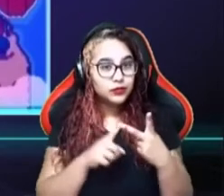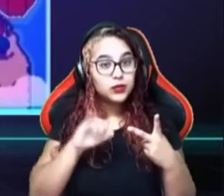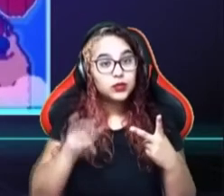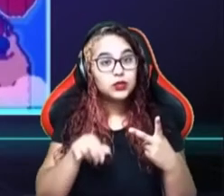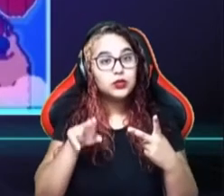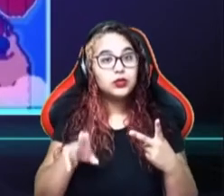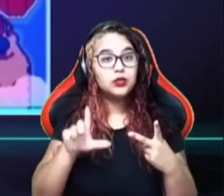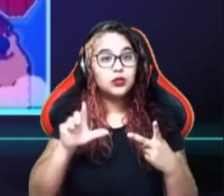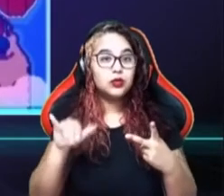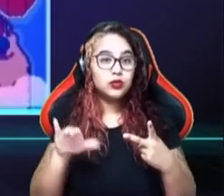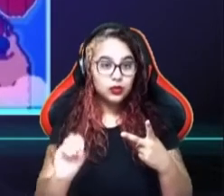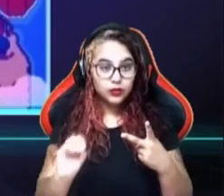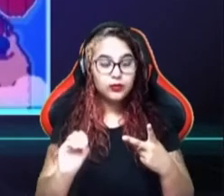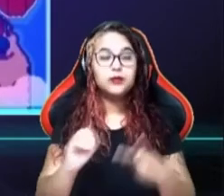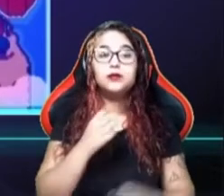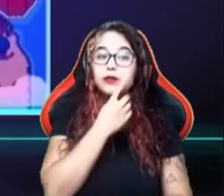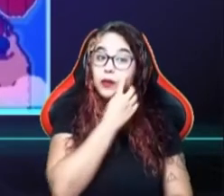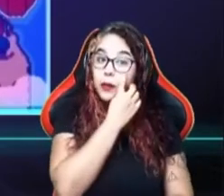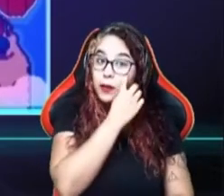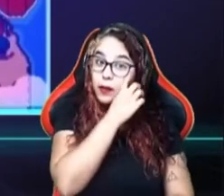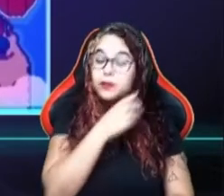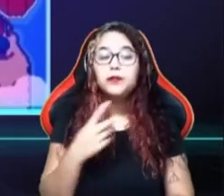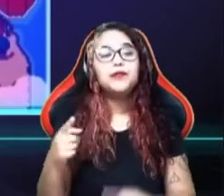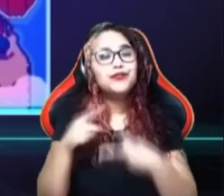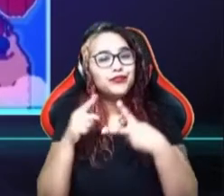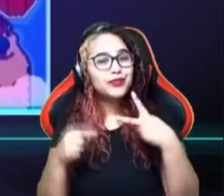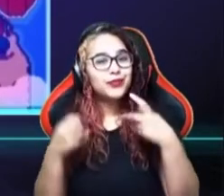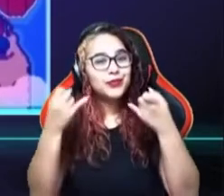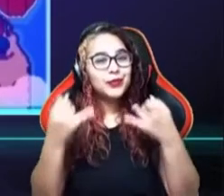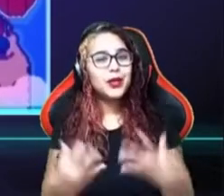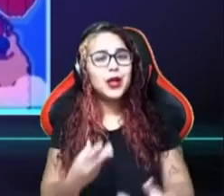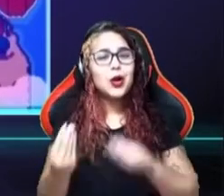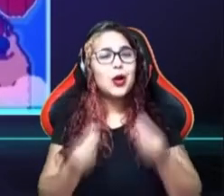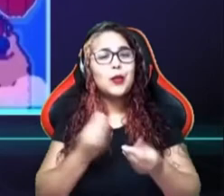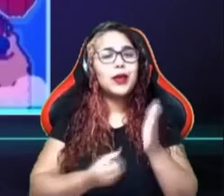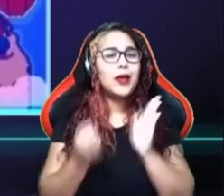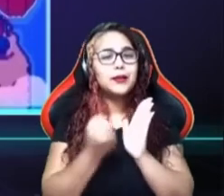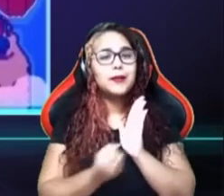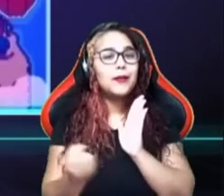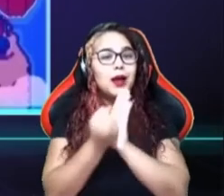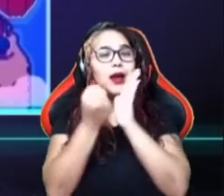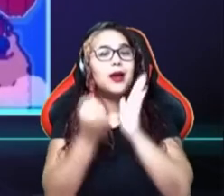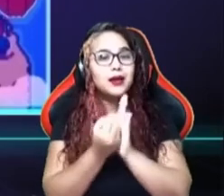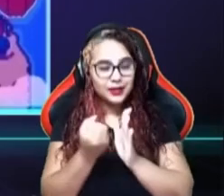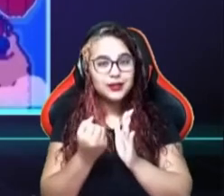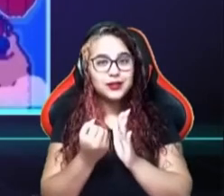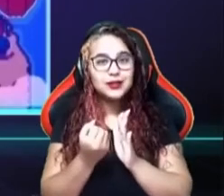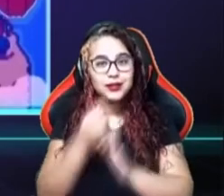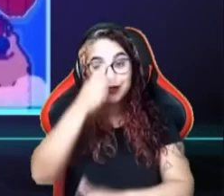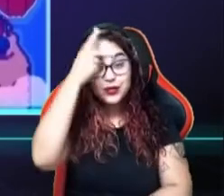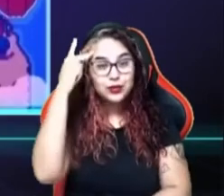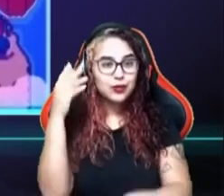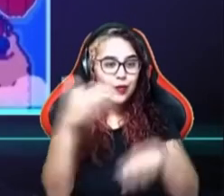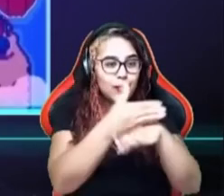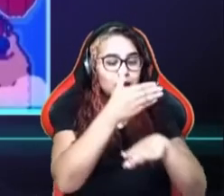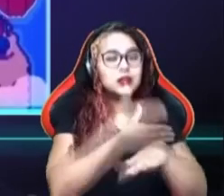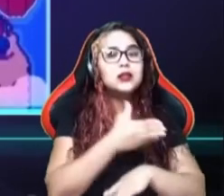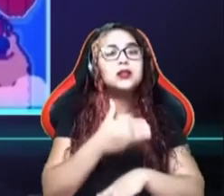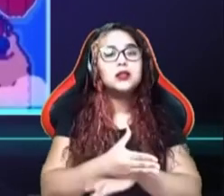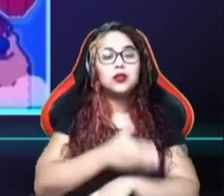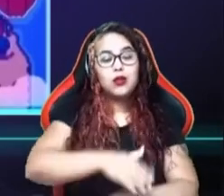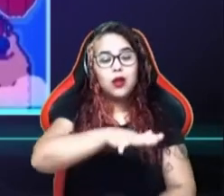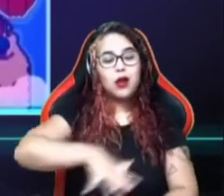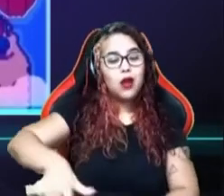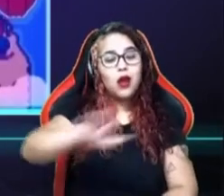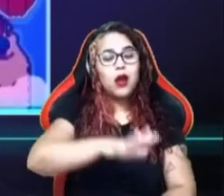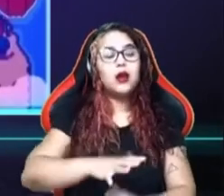Vieta, CEO da Level Up, explicam como as marcas e artistas estão entrando no mundo dos games atrás do público jovem e também vão dividir